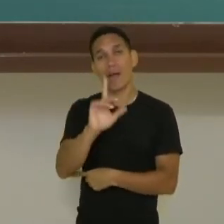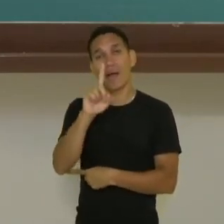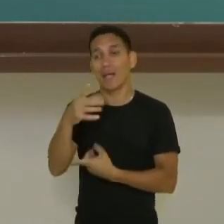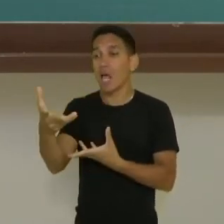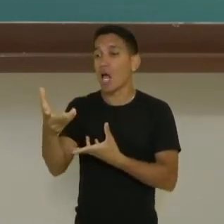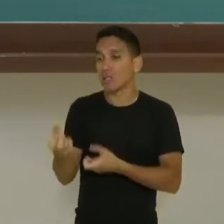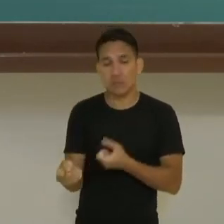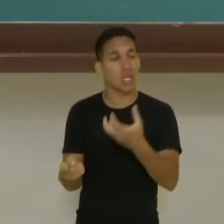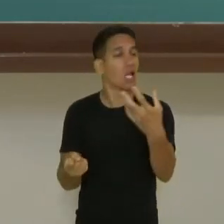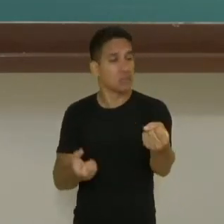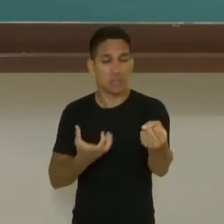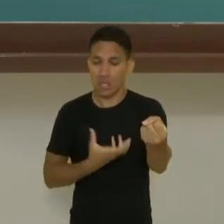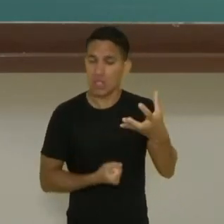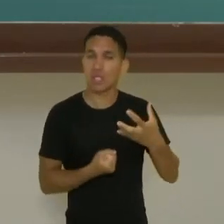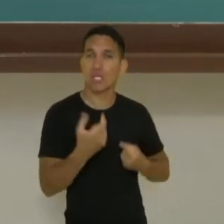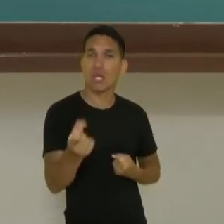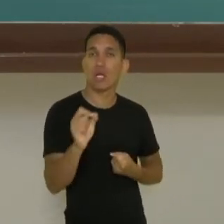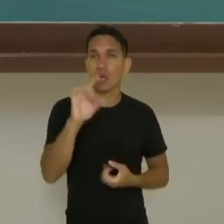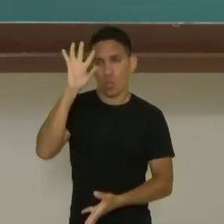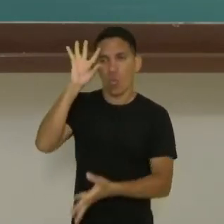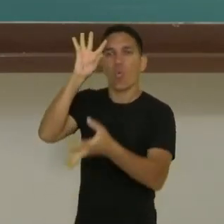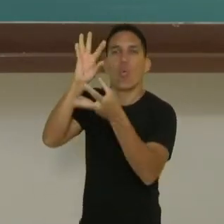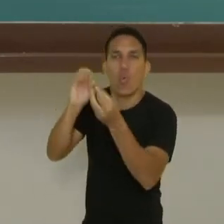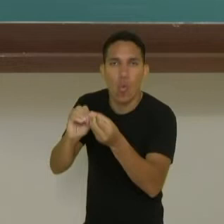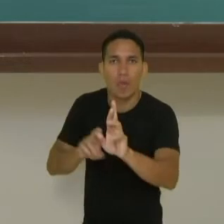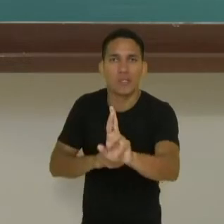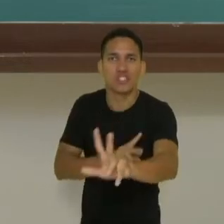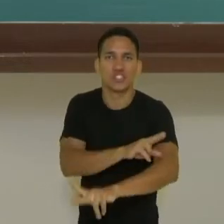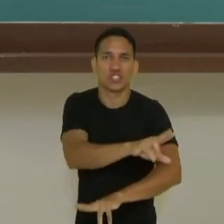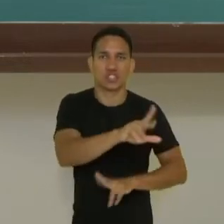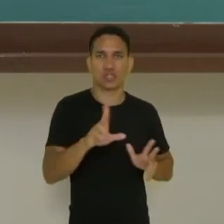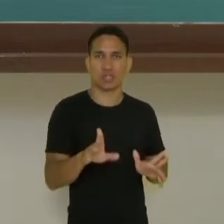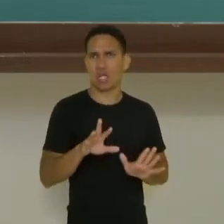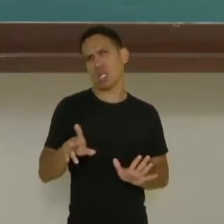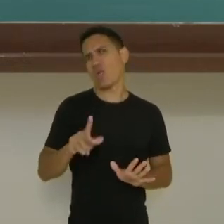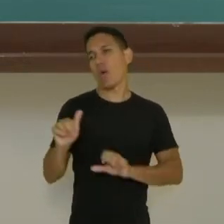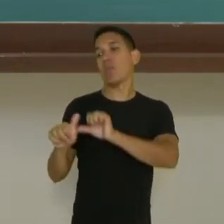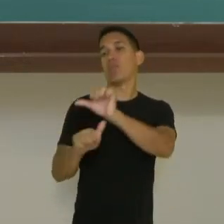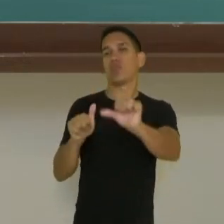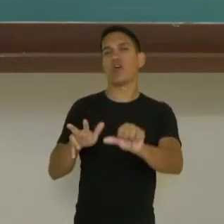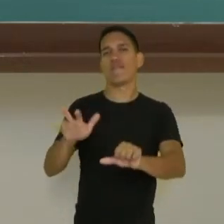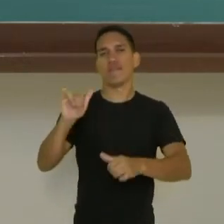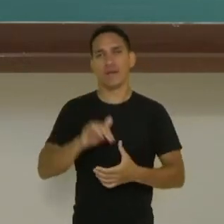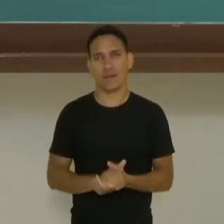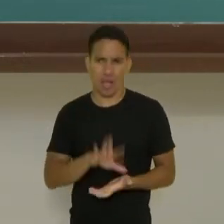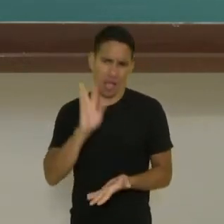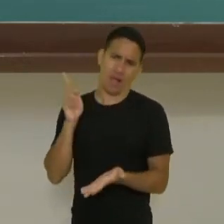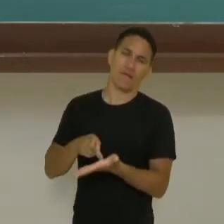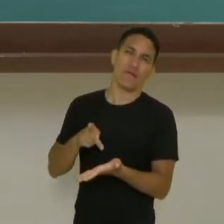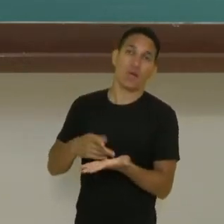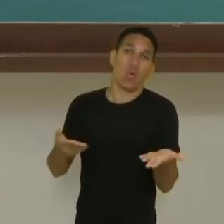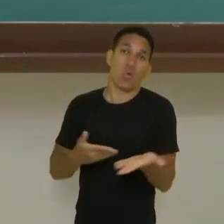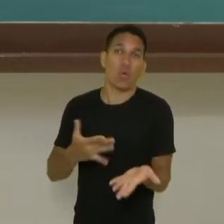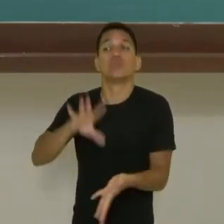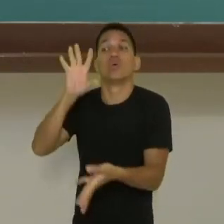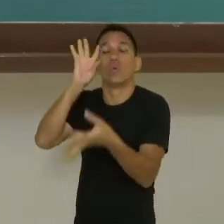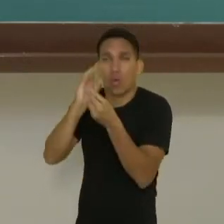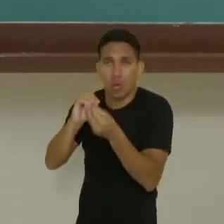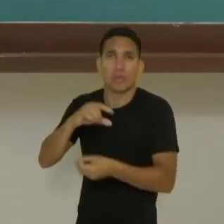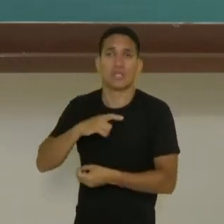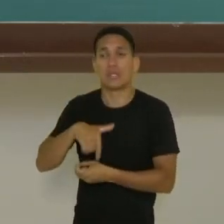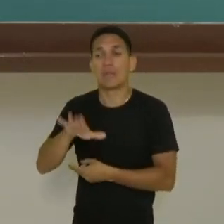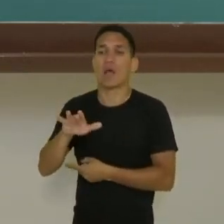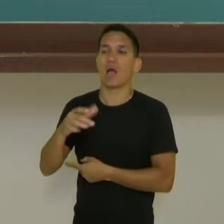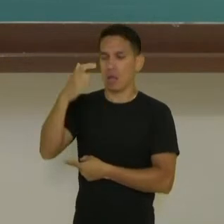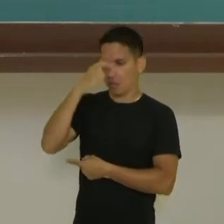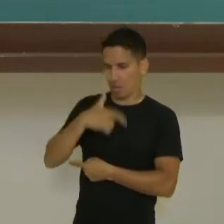acolhimento dela, de compreensão dessa diferença. Não que se mude a sua realidade, mas que você compreenda que existe mais de uma